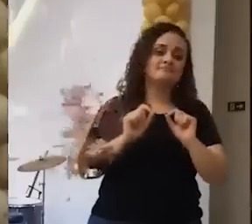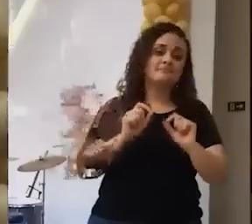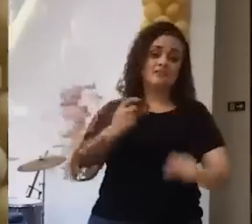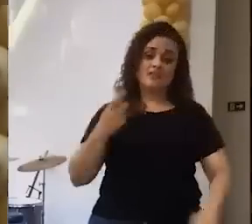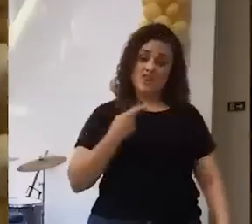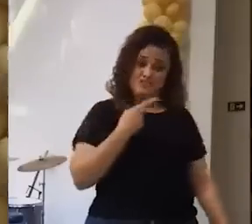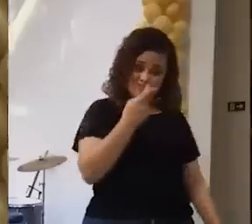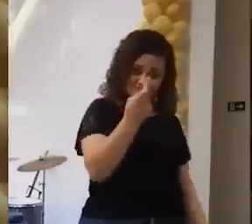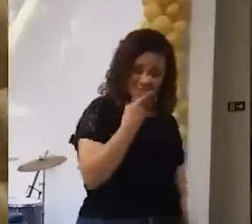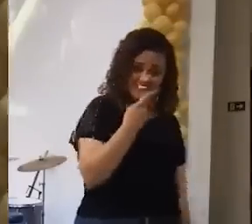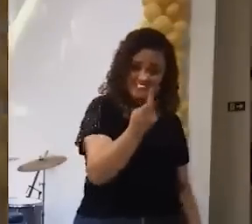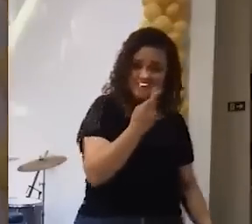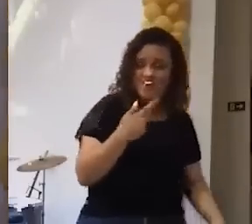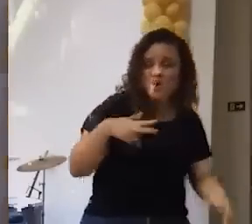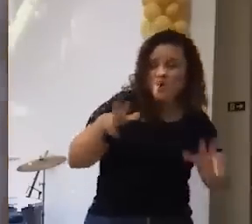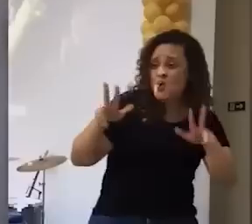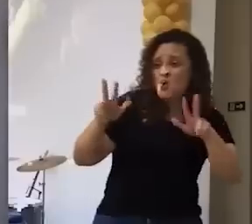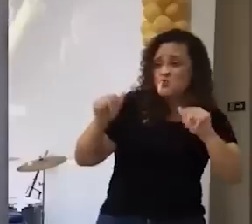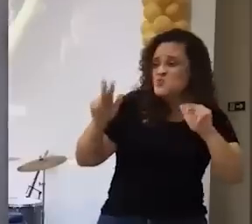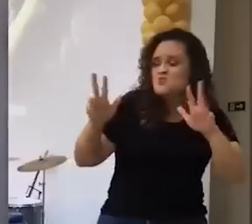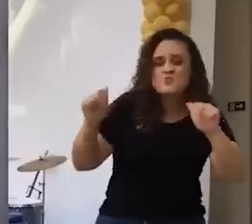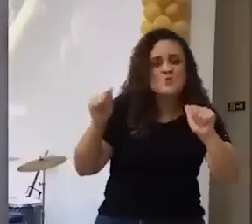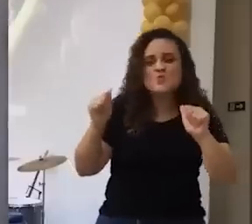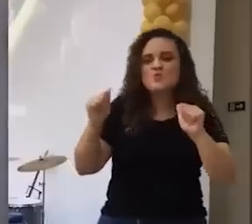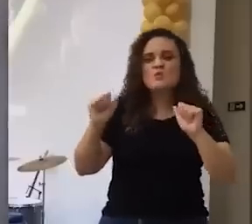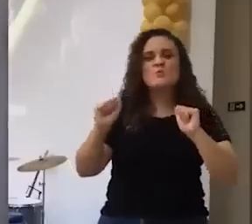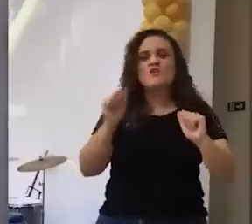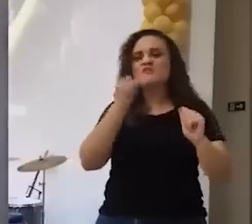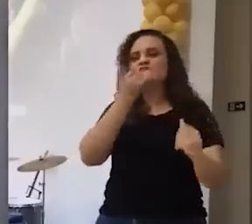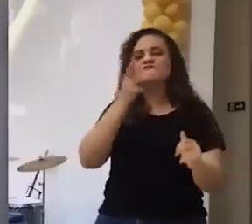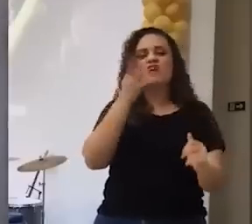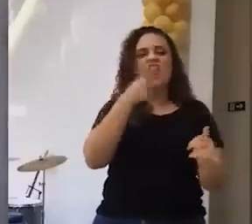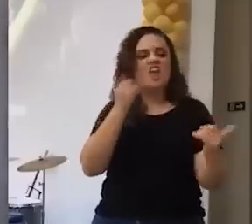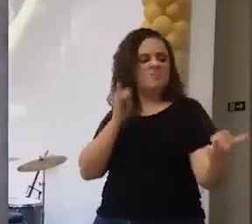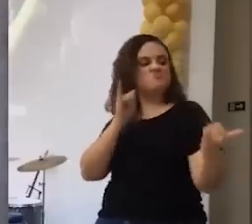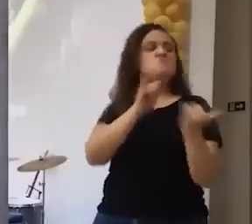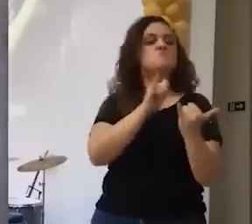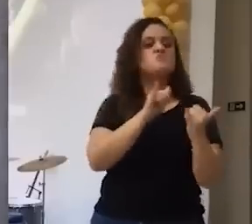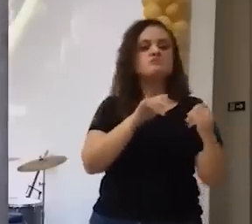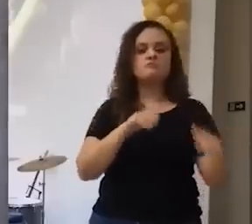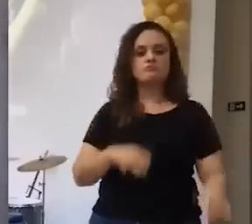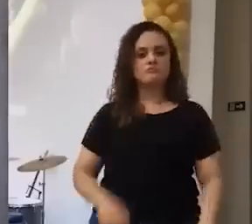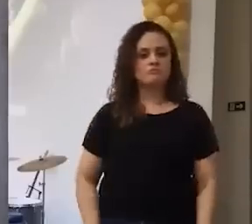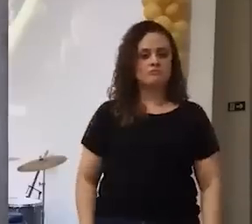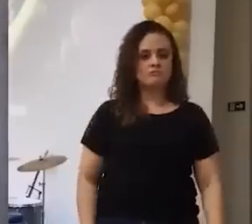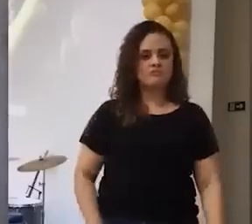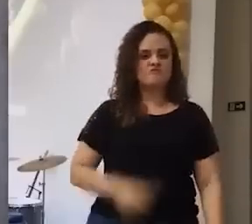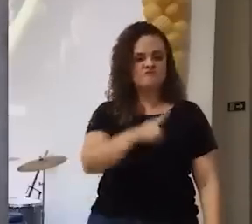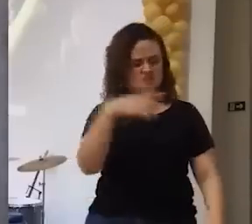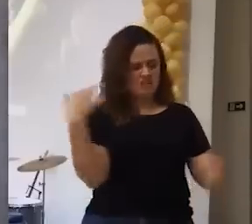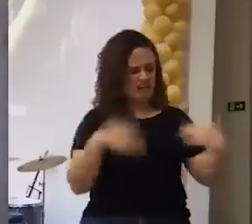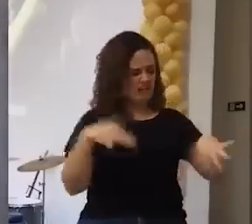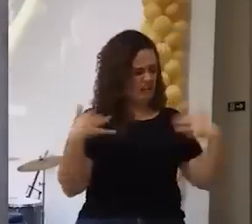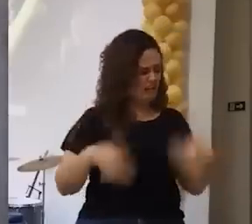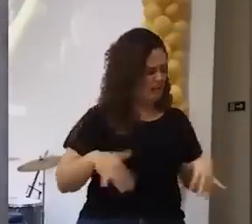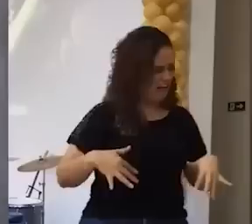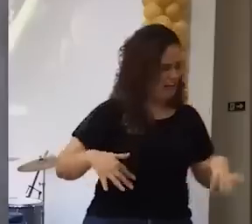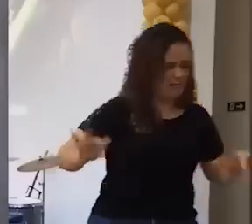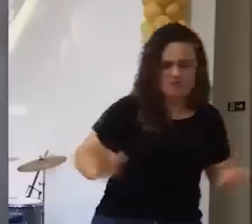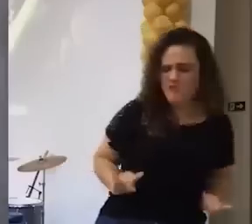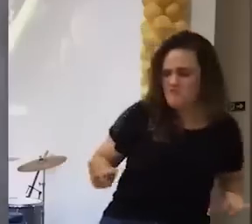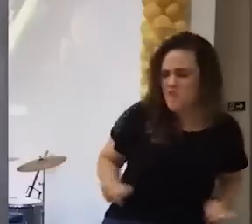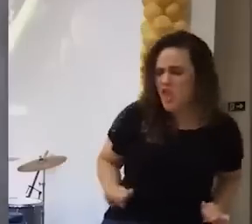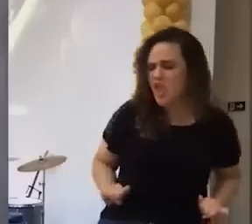nunca podemos dizer para a pessoa: eu não perdoo você. Não perdoo. Você me machucou muito, você me humilhou muito. Eu